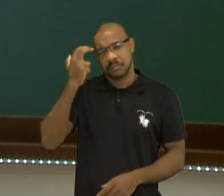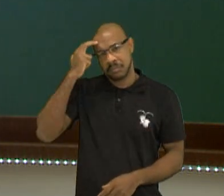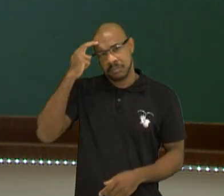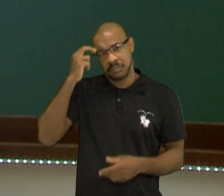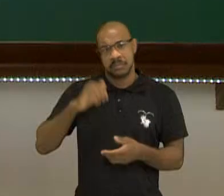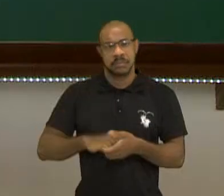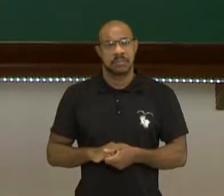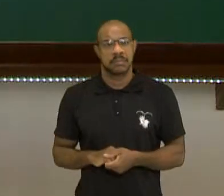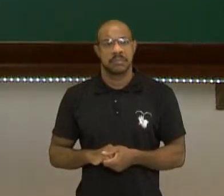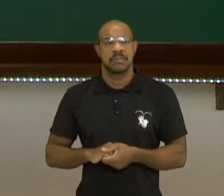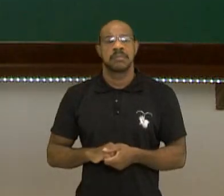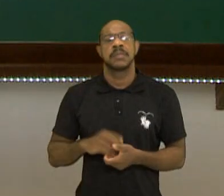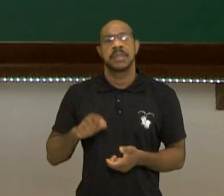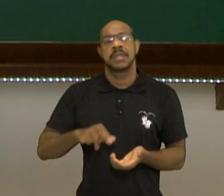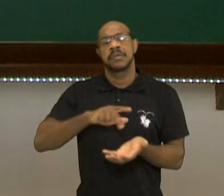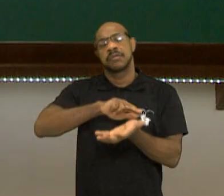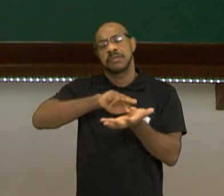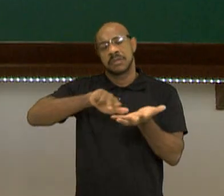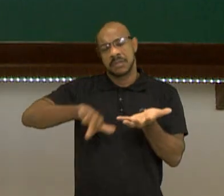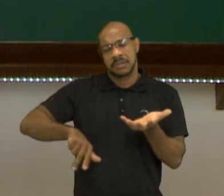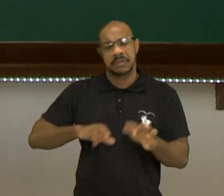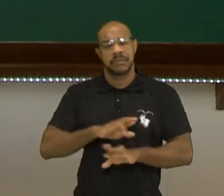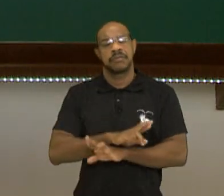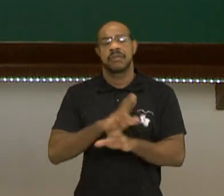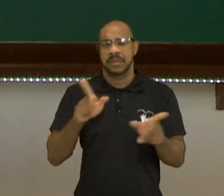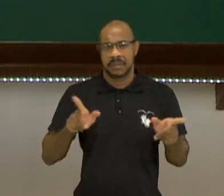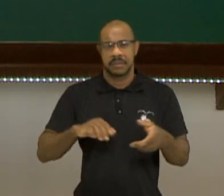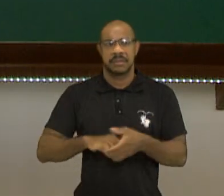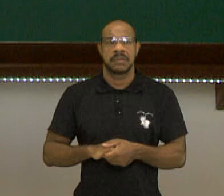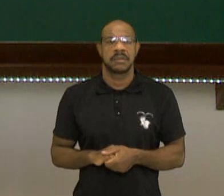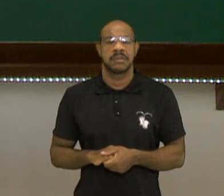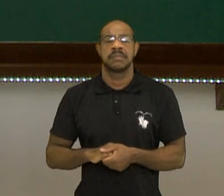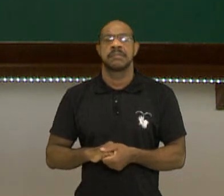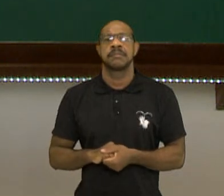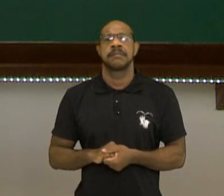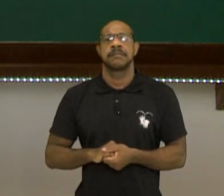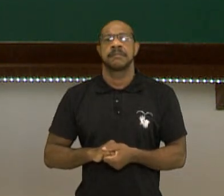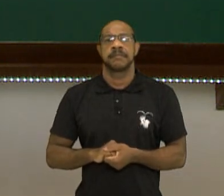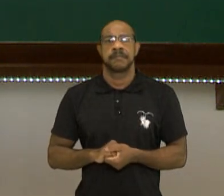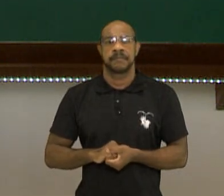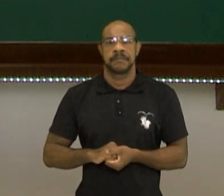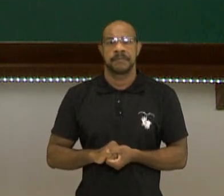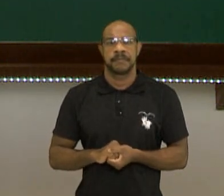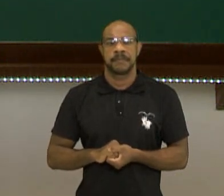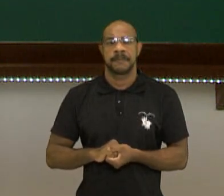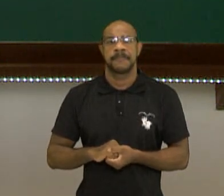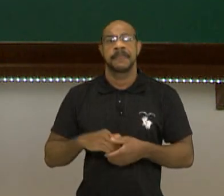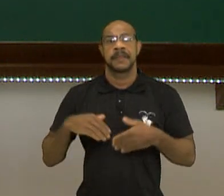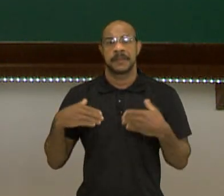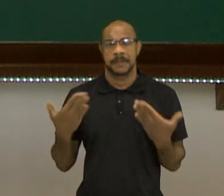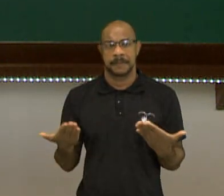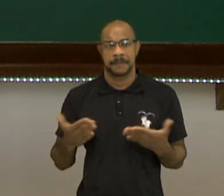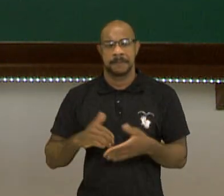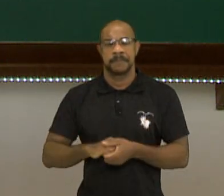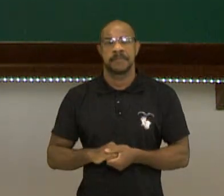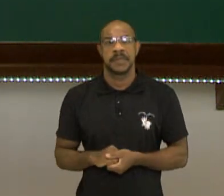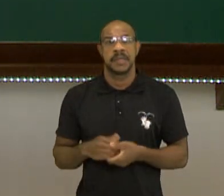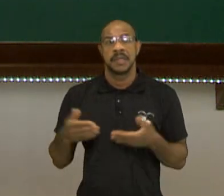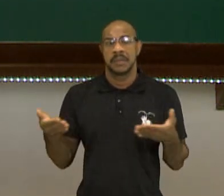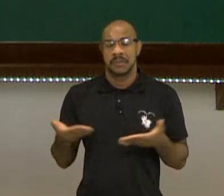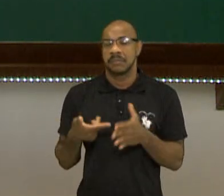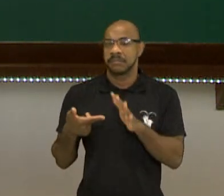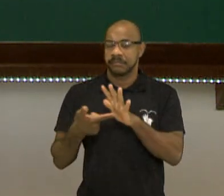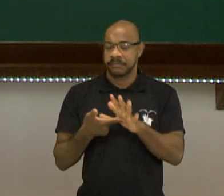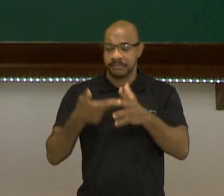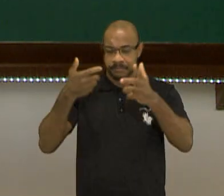é o agregador, que é a diversidade, que é a diferença, que consolida a antropologia enquanto uma ciência moderna e bastante atuante e